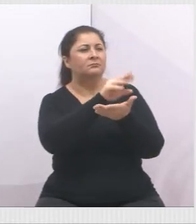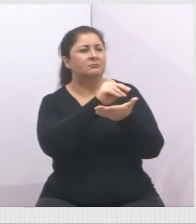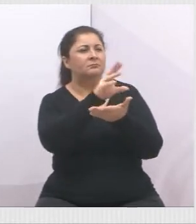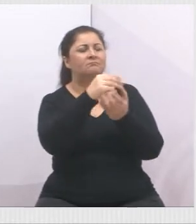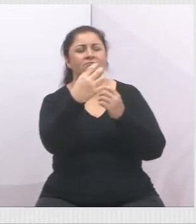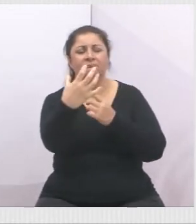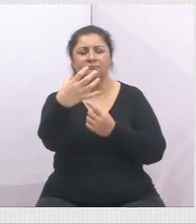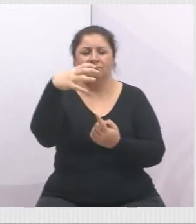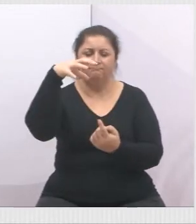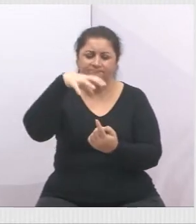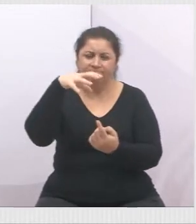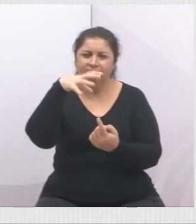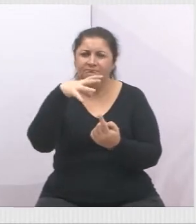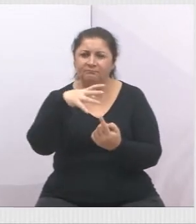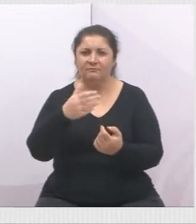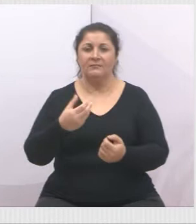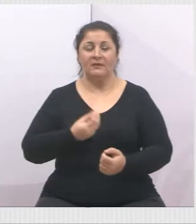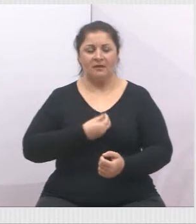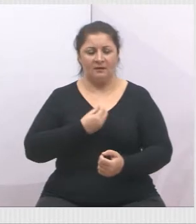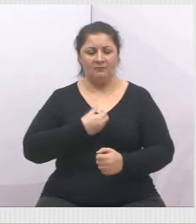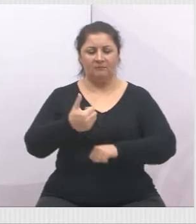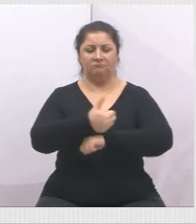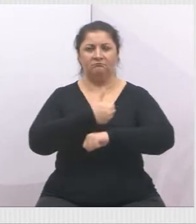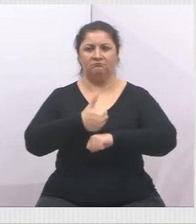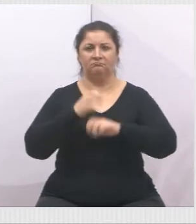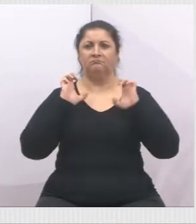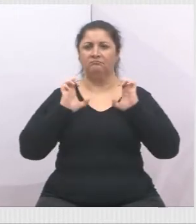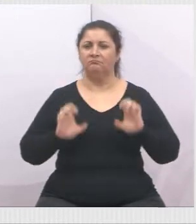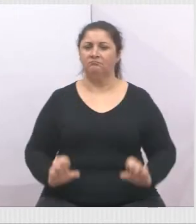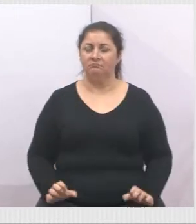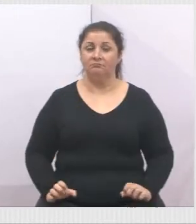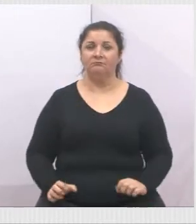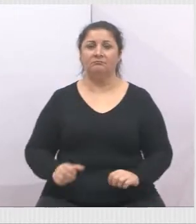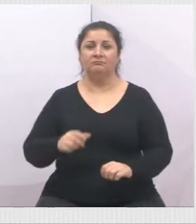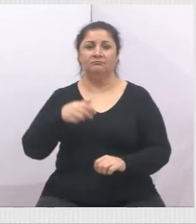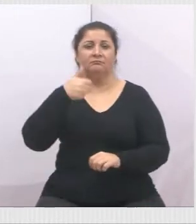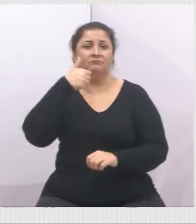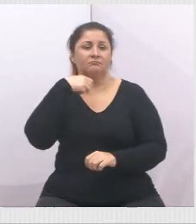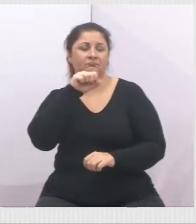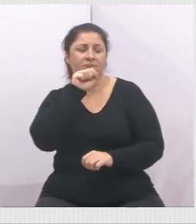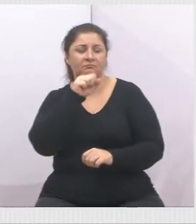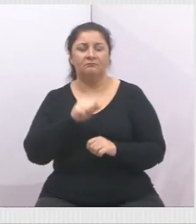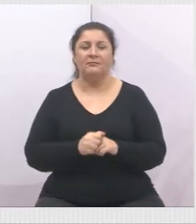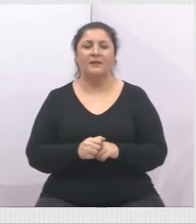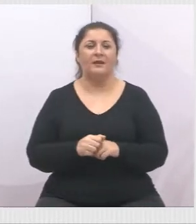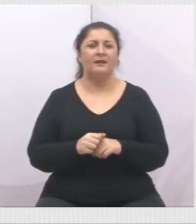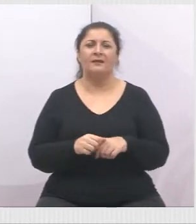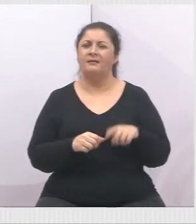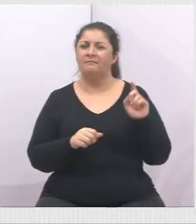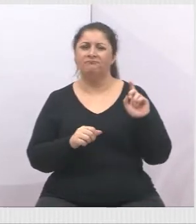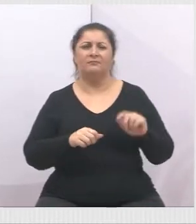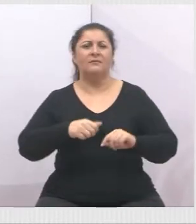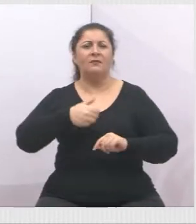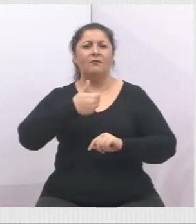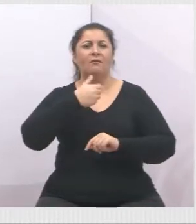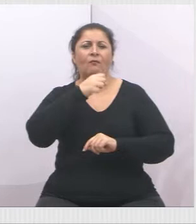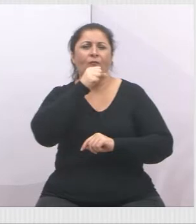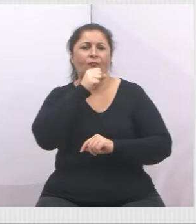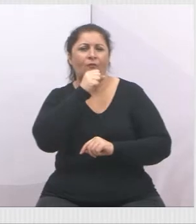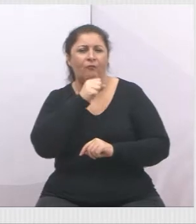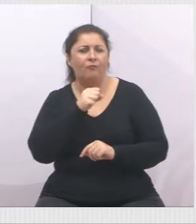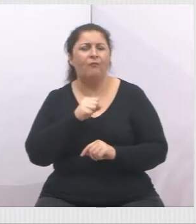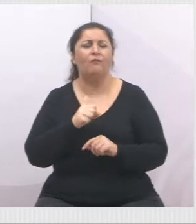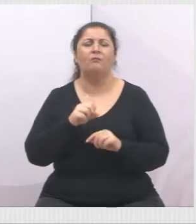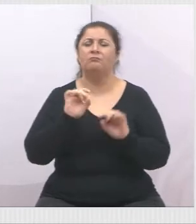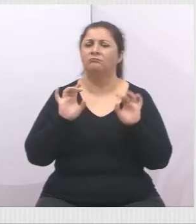vida profissional, ética, como mãe. Foi um super avô, né?